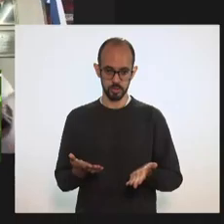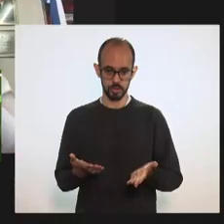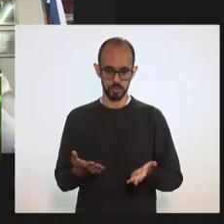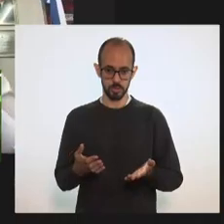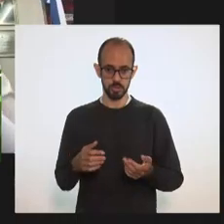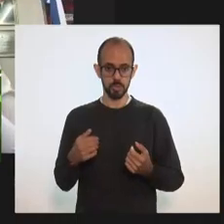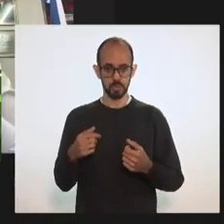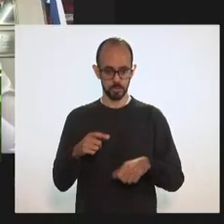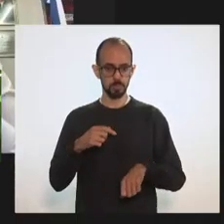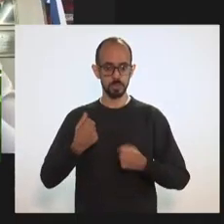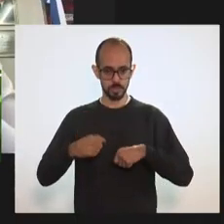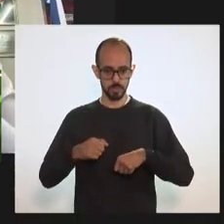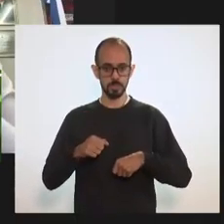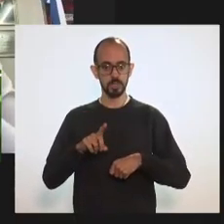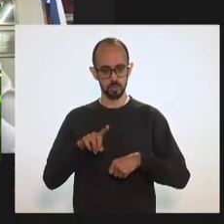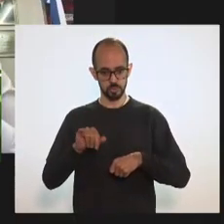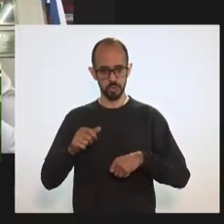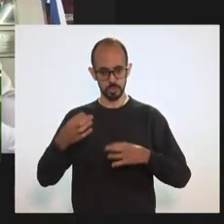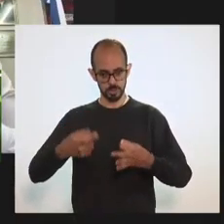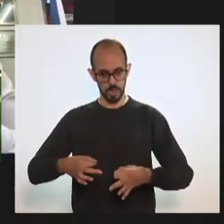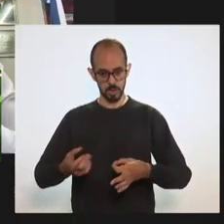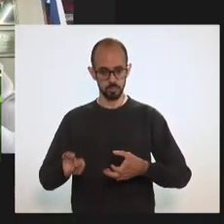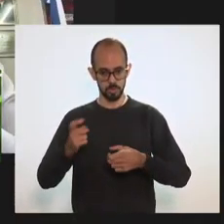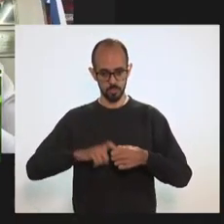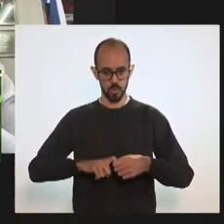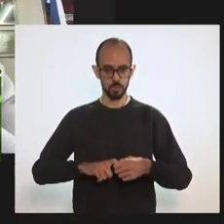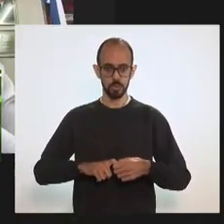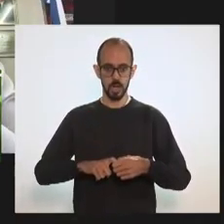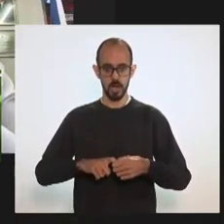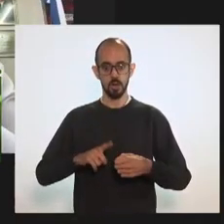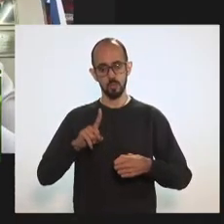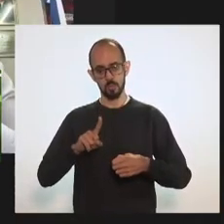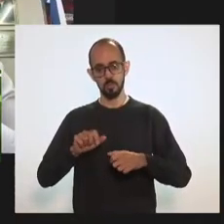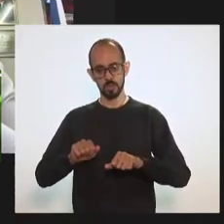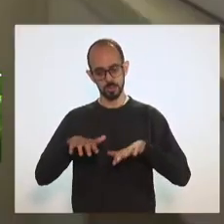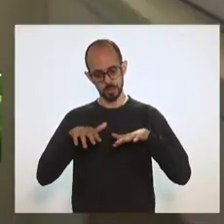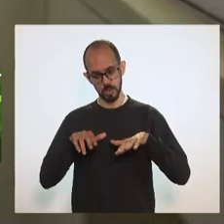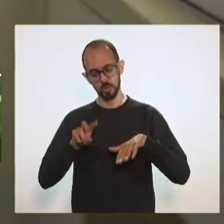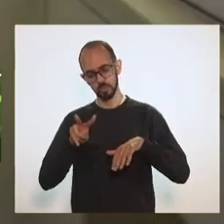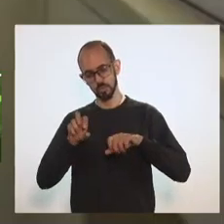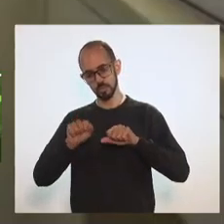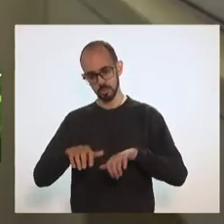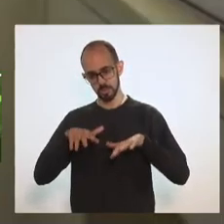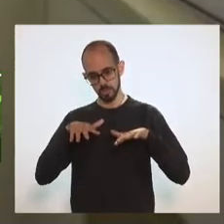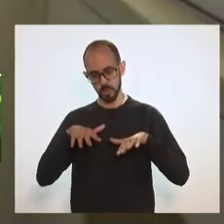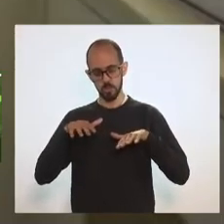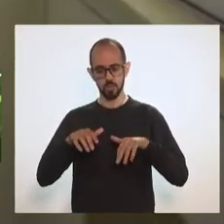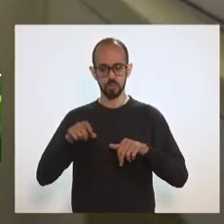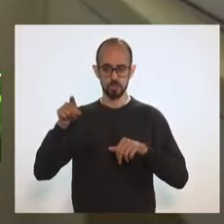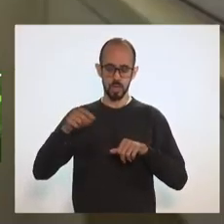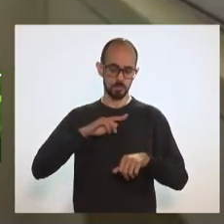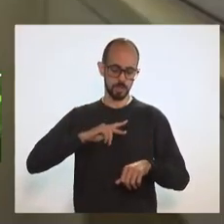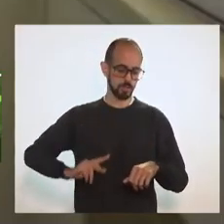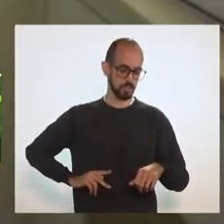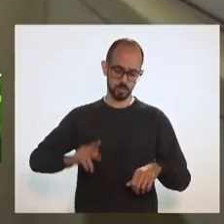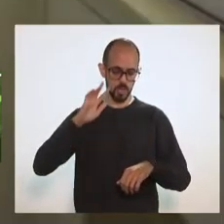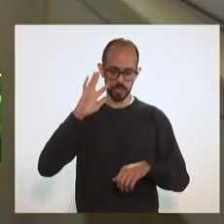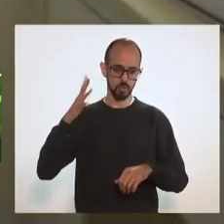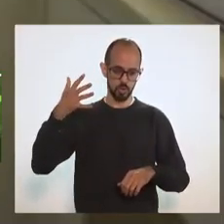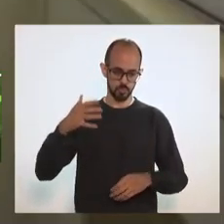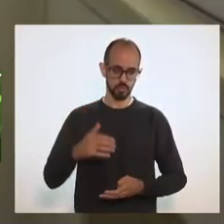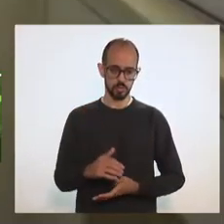em pedido de vista, não pode ter um pedido de vista para sentar em cima de um projeto. Eu sei. Pedido